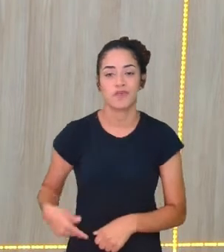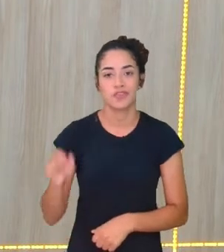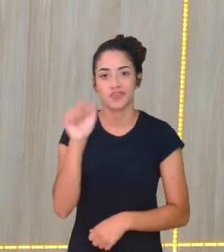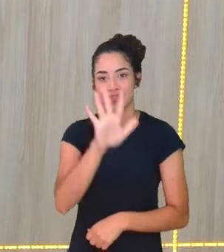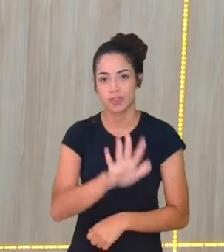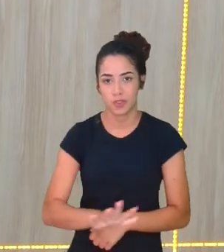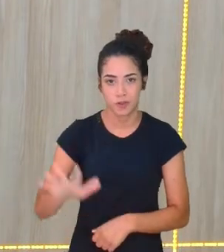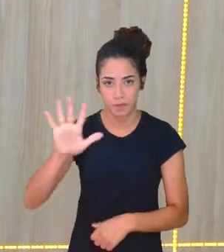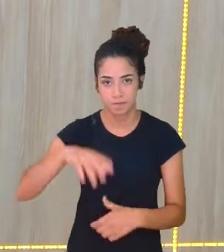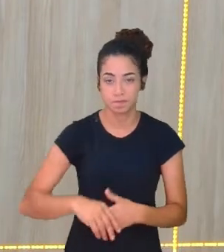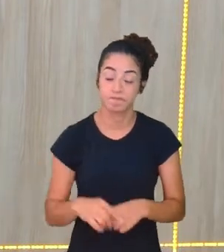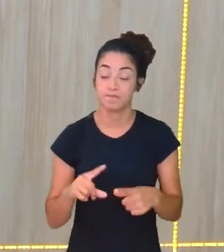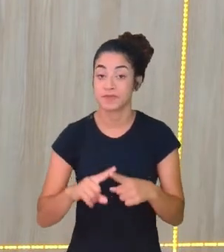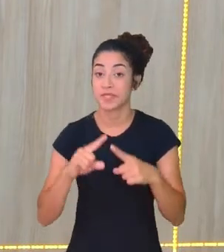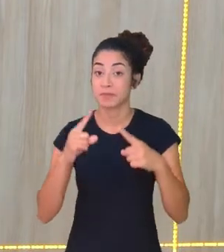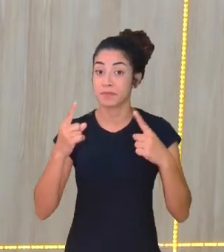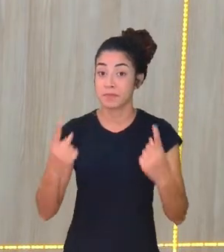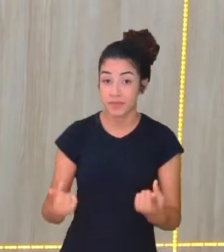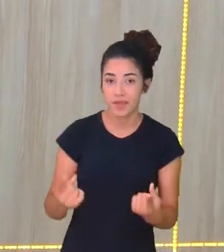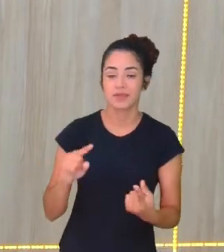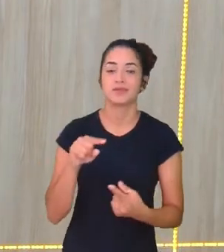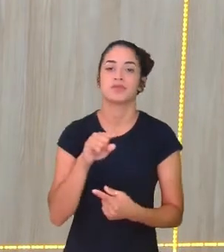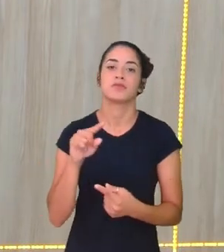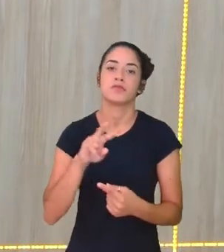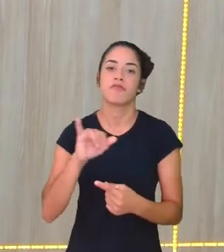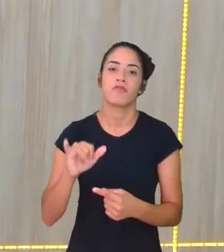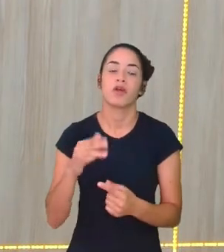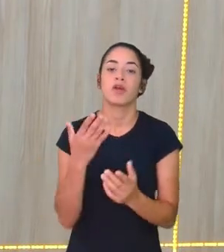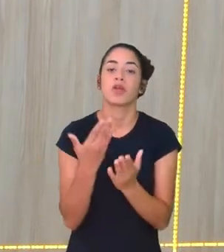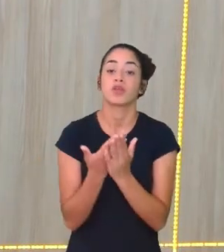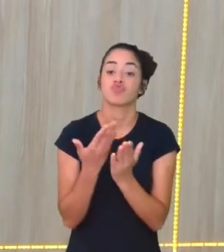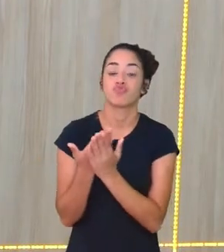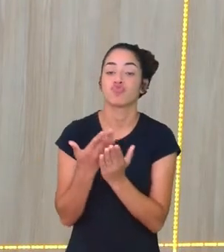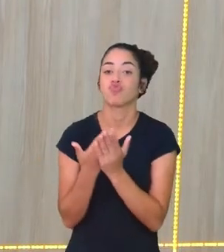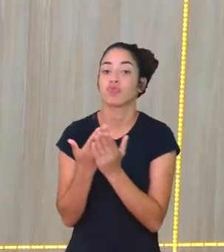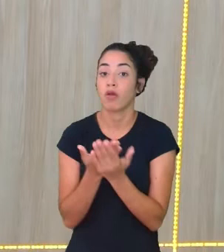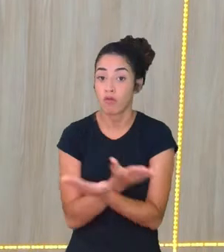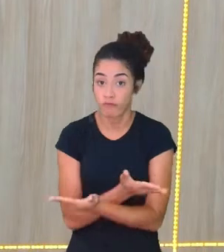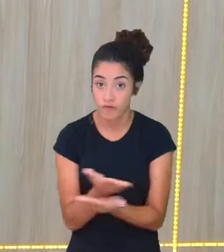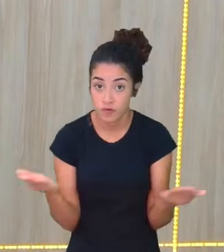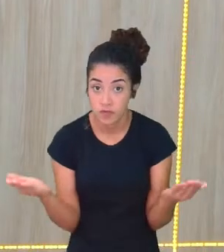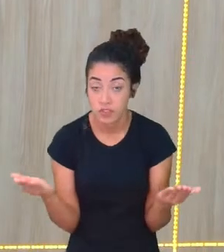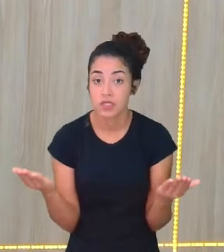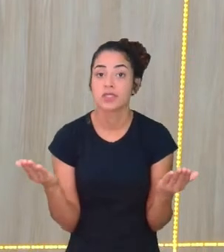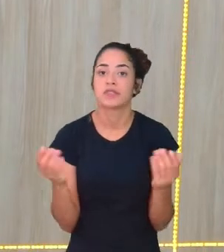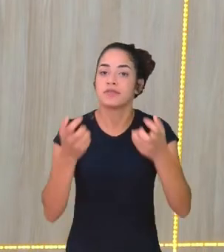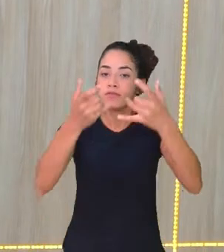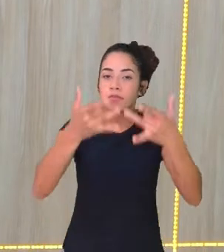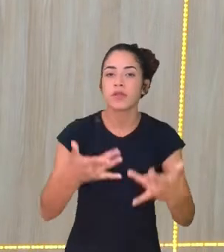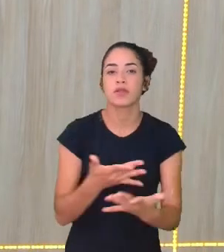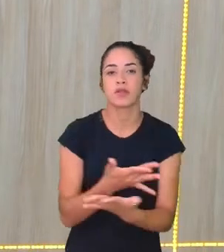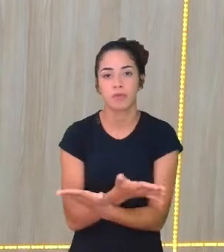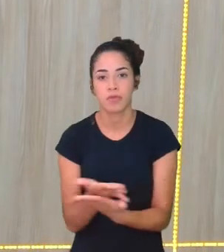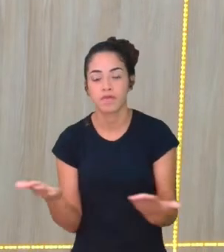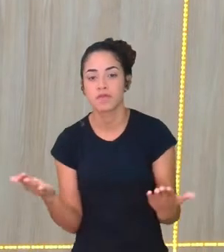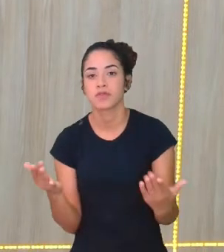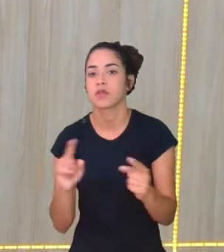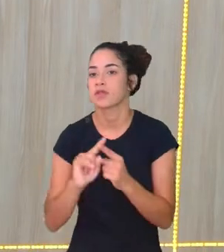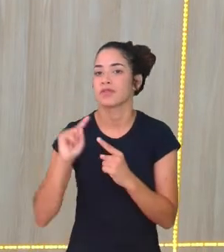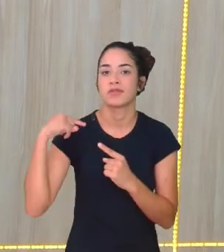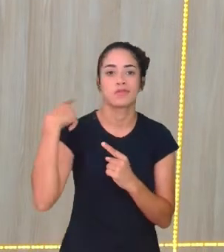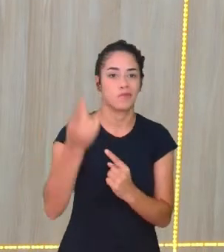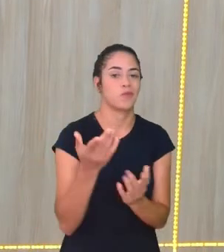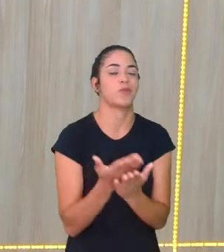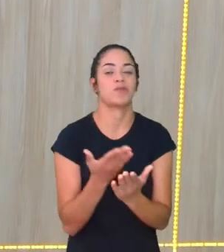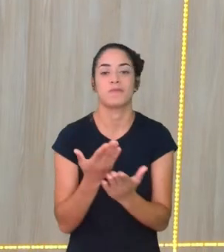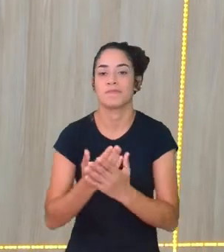Porém isso a gente vai conversar com vocês explicar para vocês na nossa